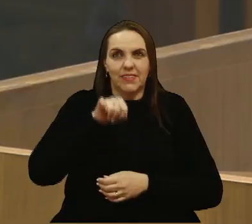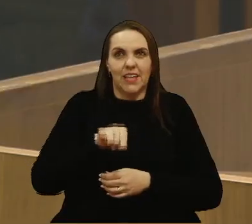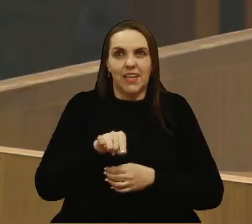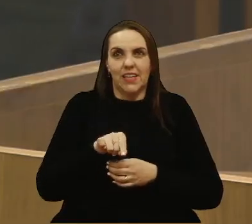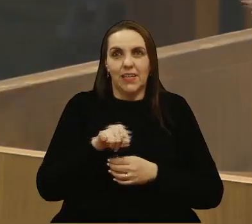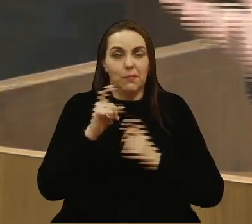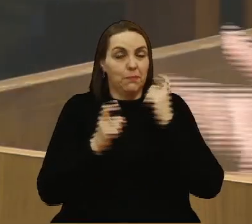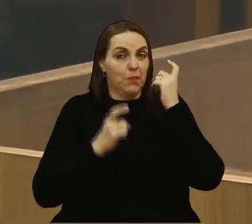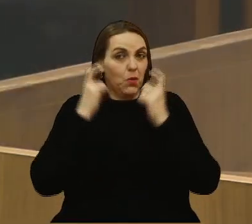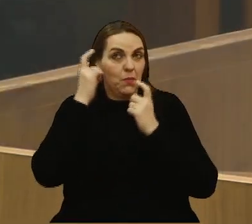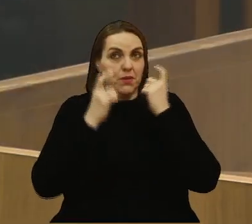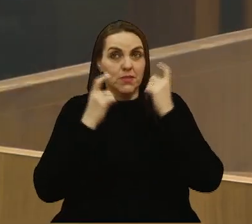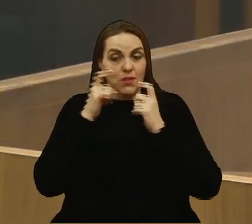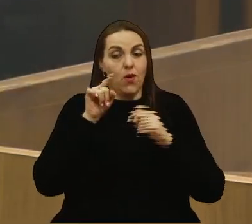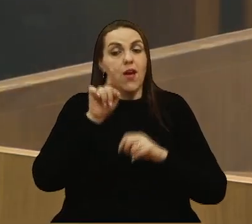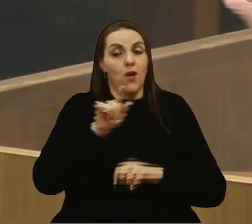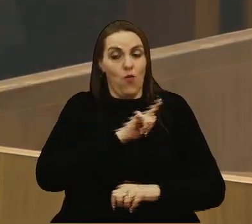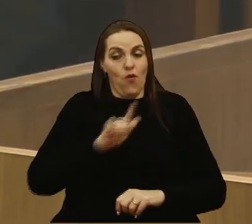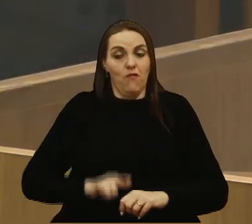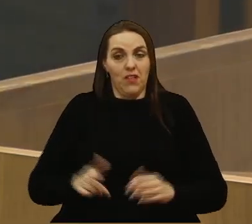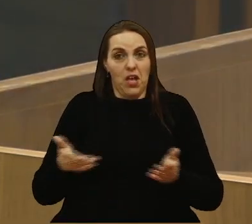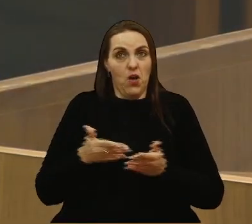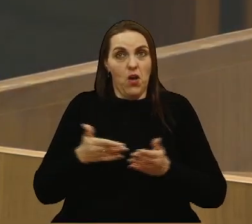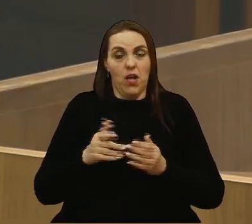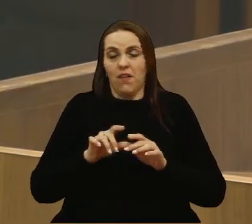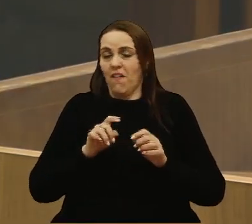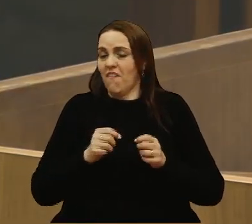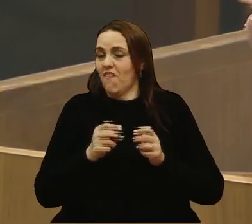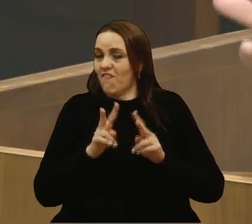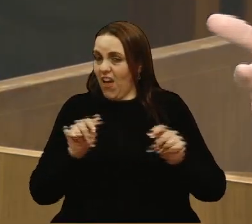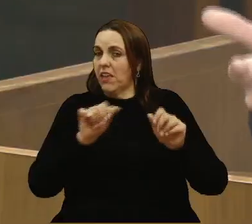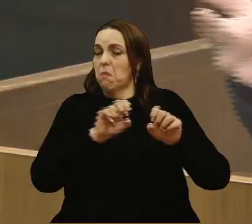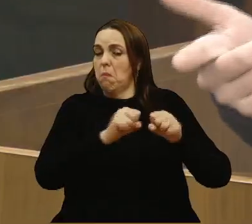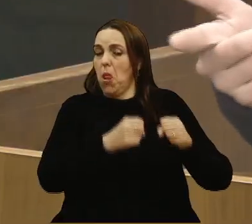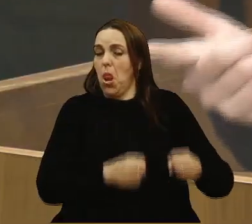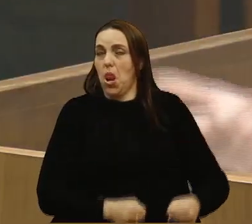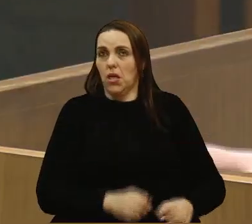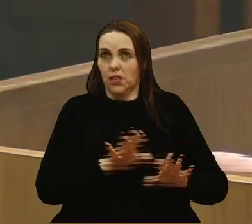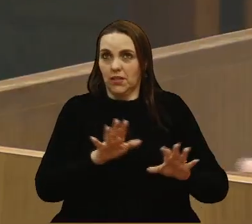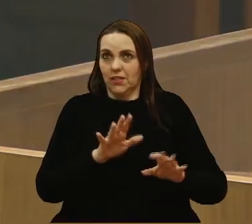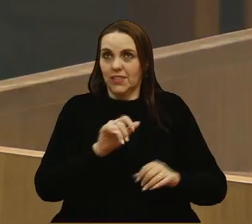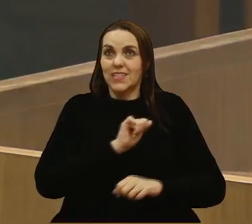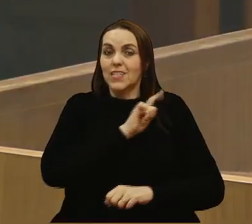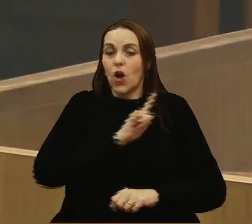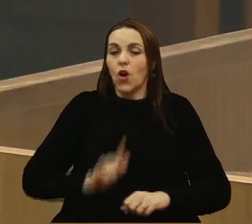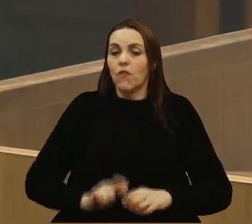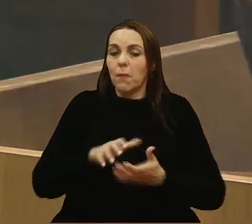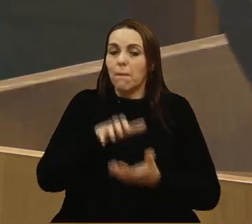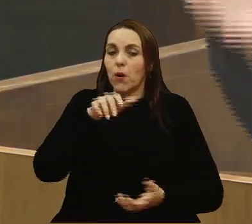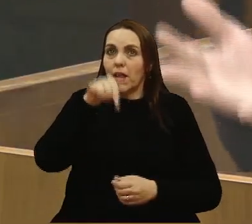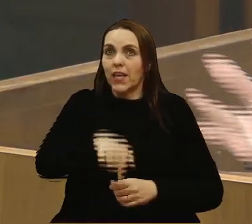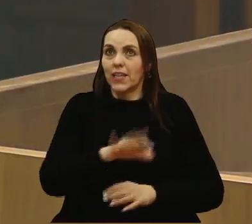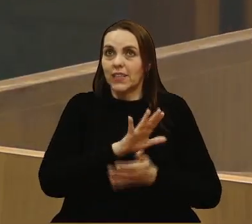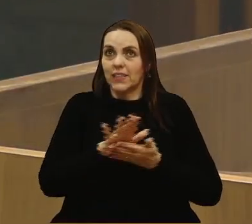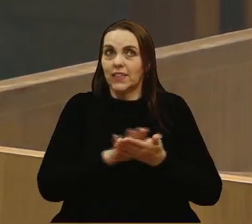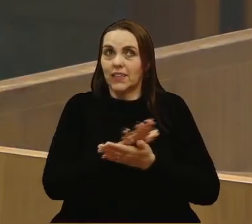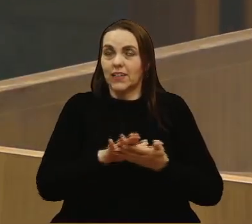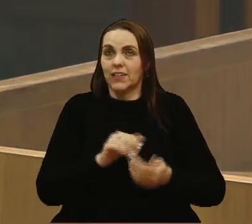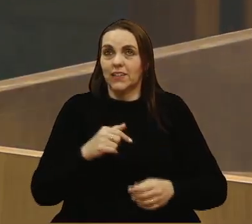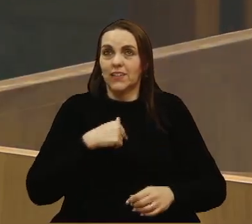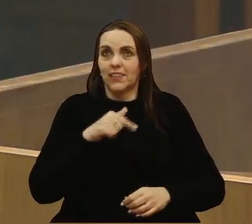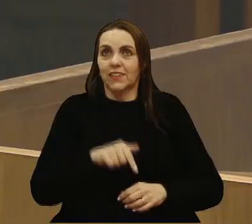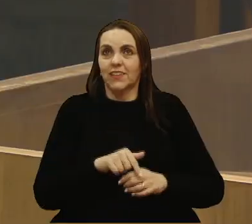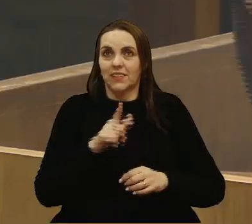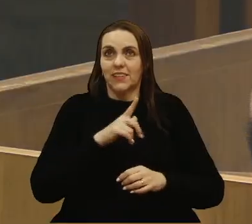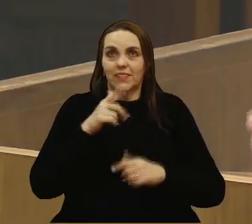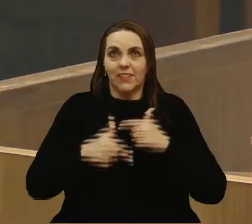Tenho preocupação que esse governo esteja em ruínas. Quero ver se um dia o governo não tiver maioria aqui, vereador Juliano. Vão fazer o quê? Aí vão